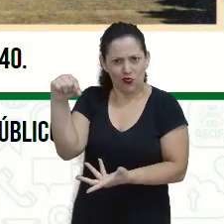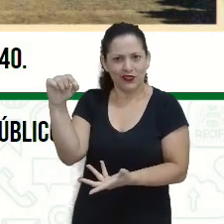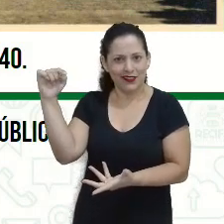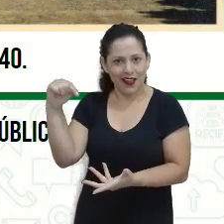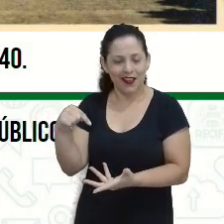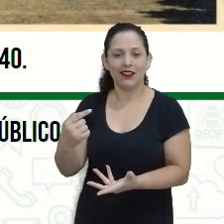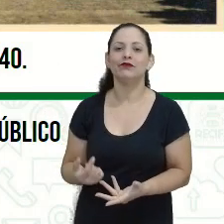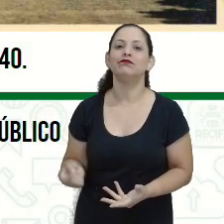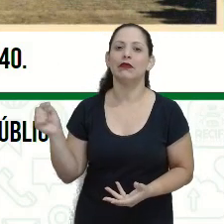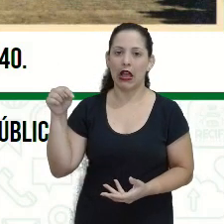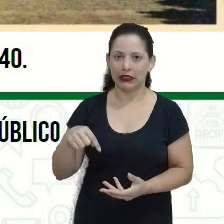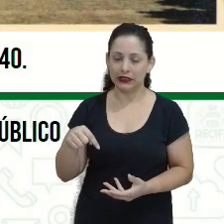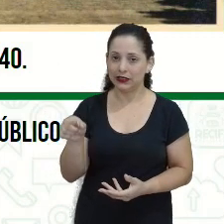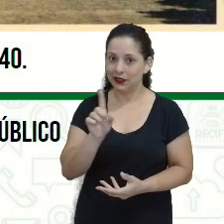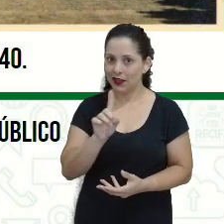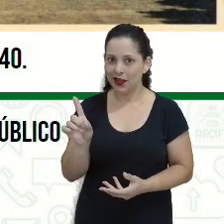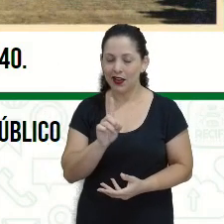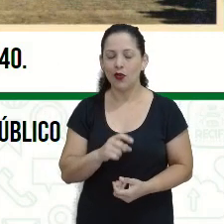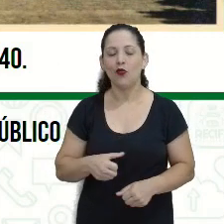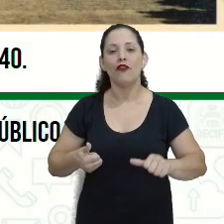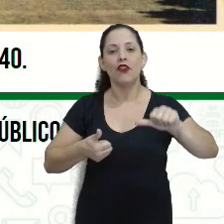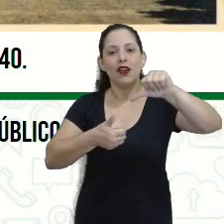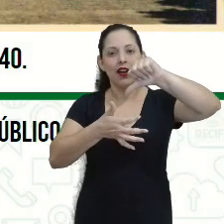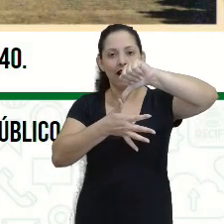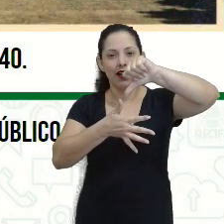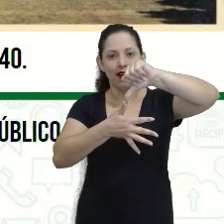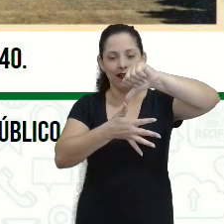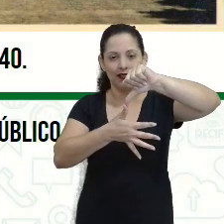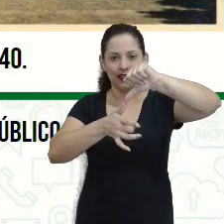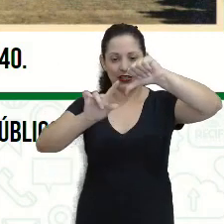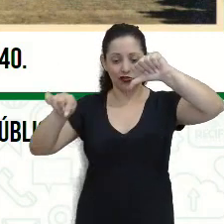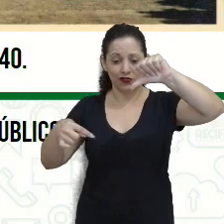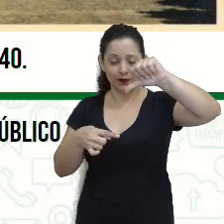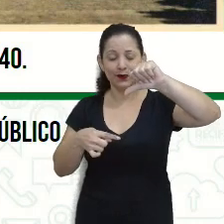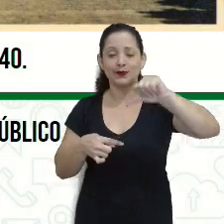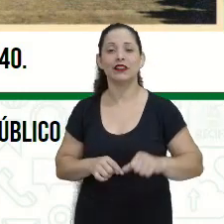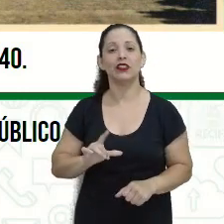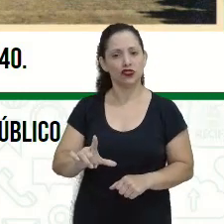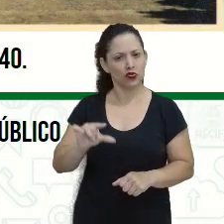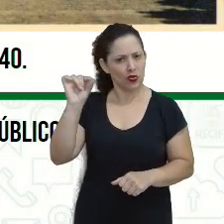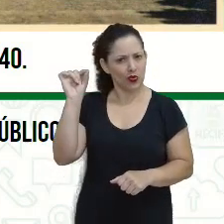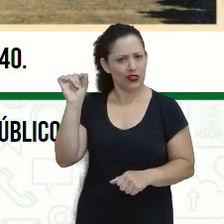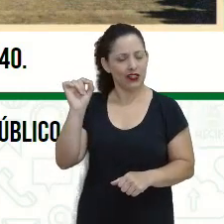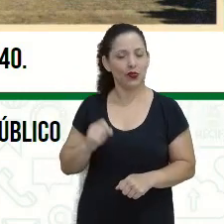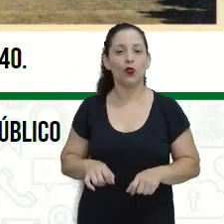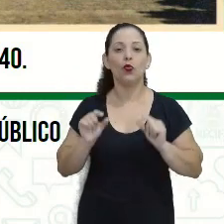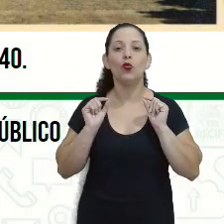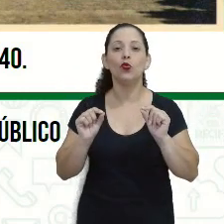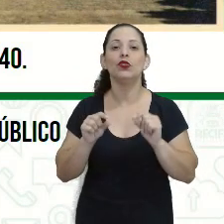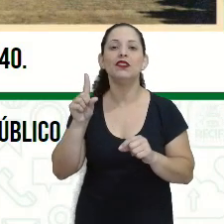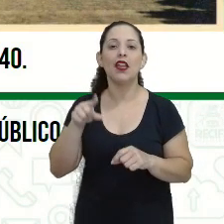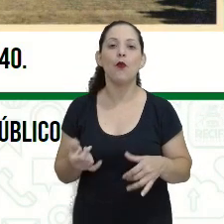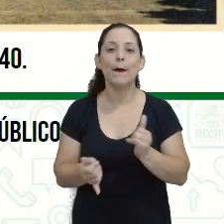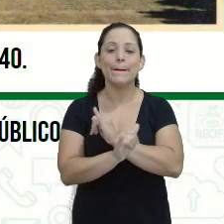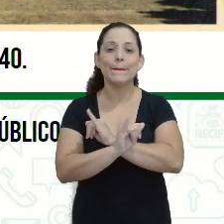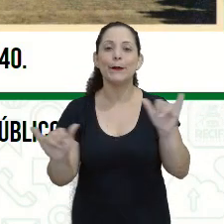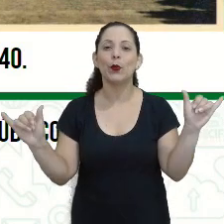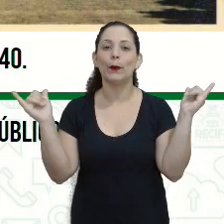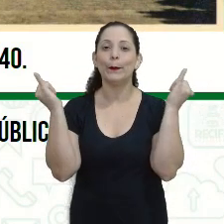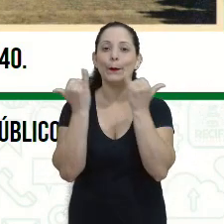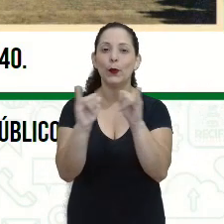publicação norte-americana chamada Architectural Digest, ou seja, é uma publicação que ela